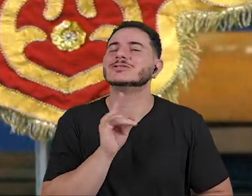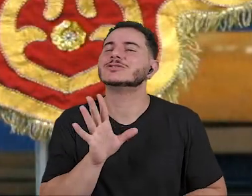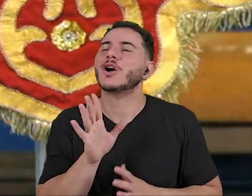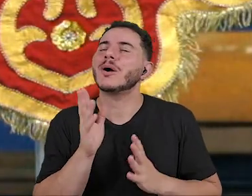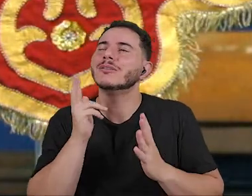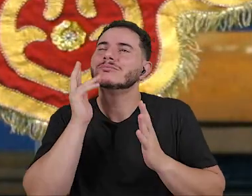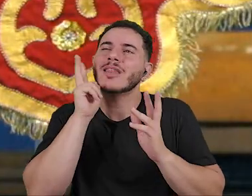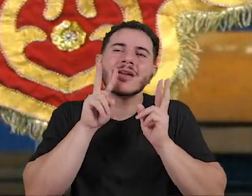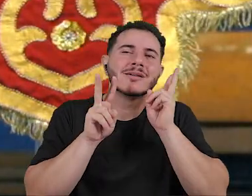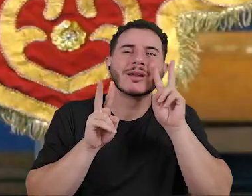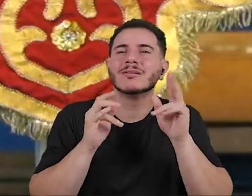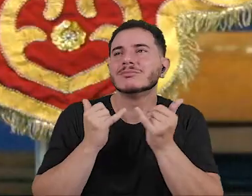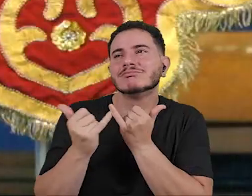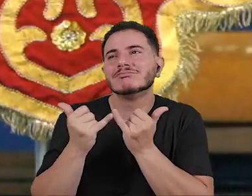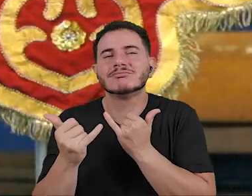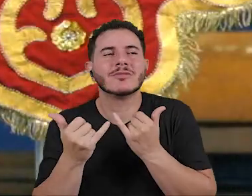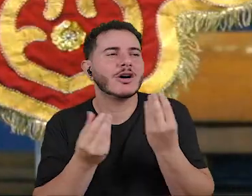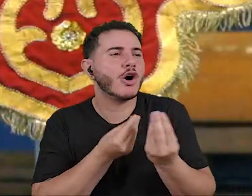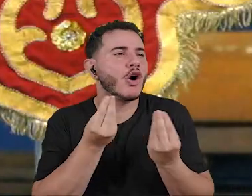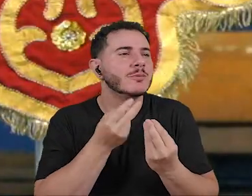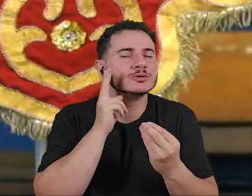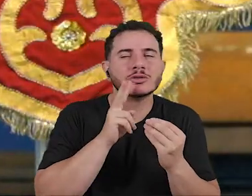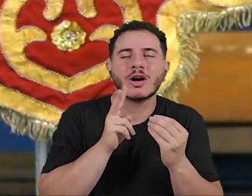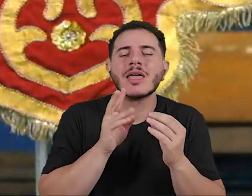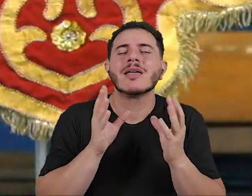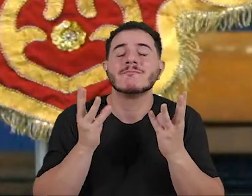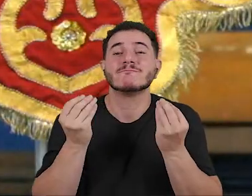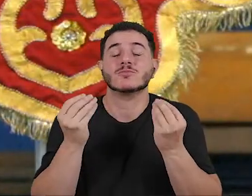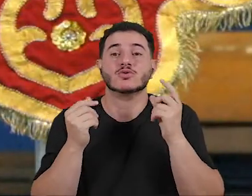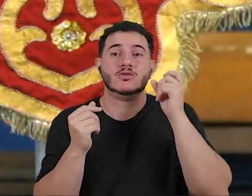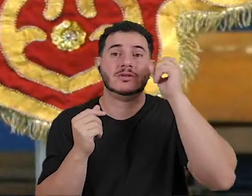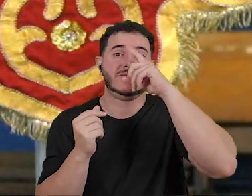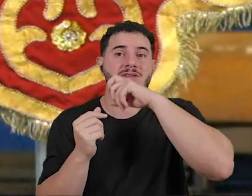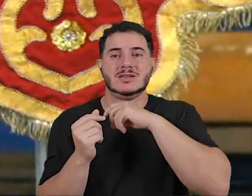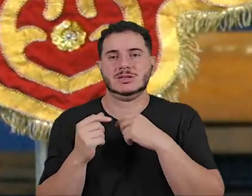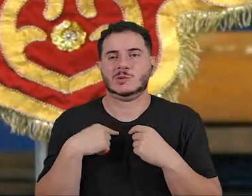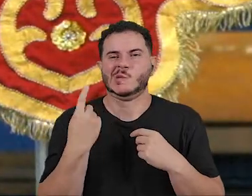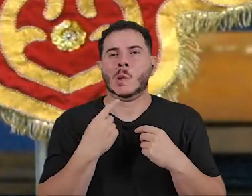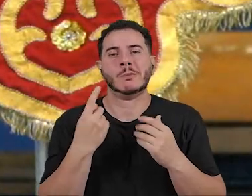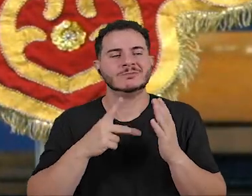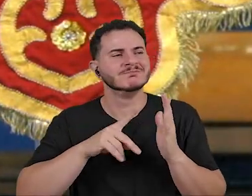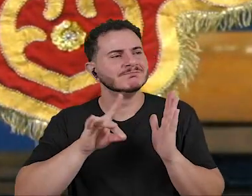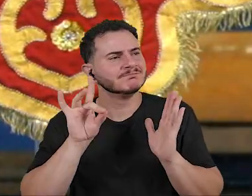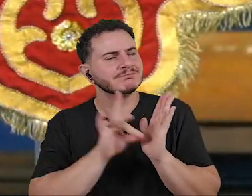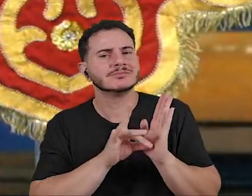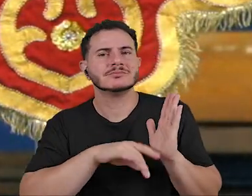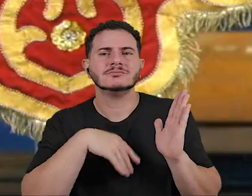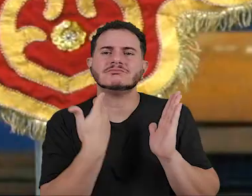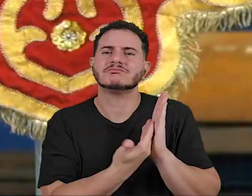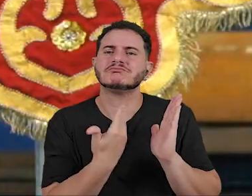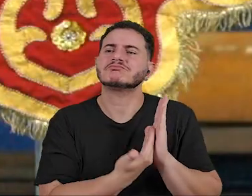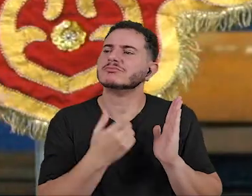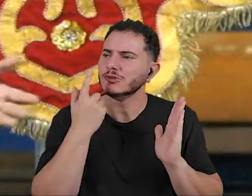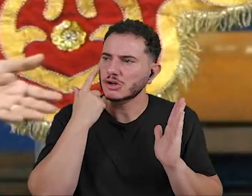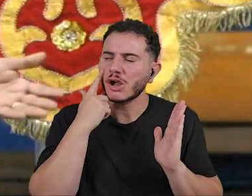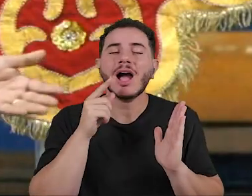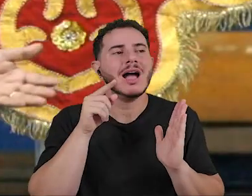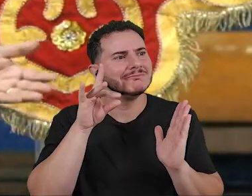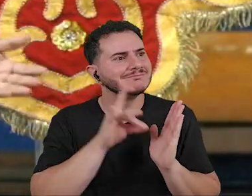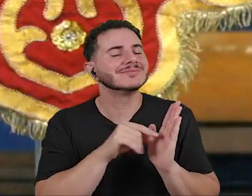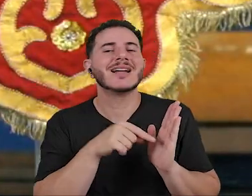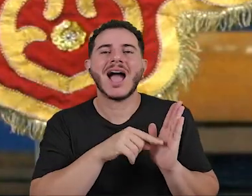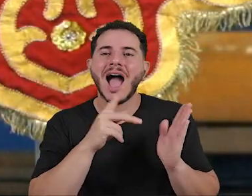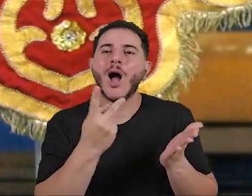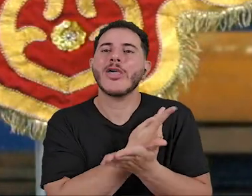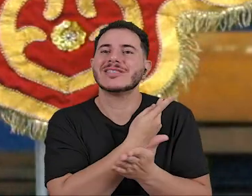algo, colocar ali uma chancela e dizer, é exatamente isso. Uma das coisas que muito se briga